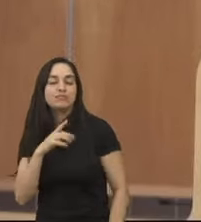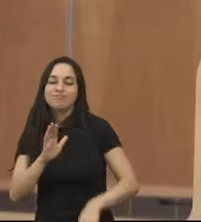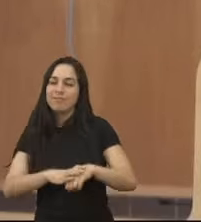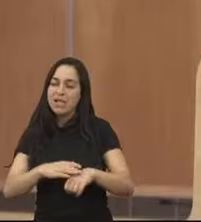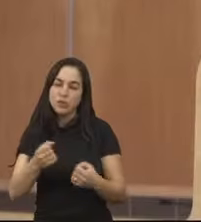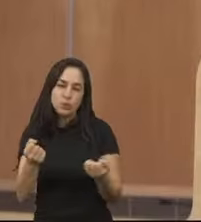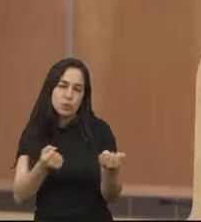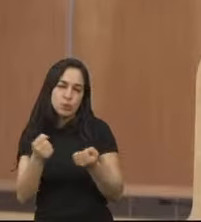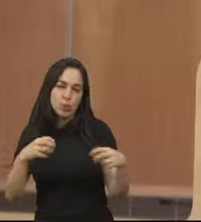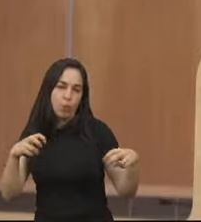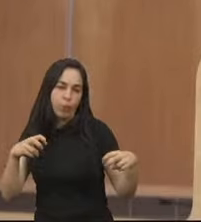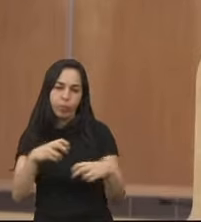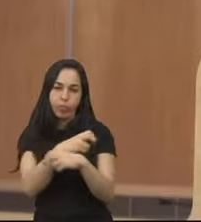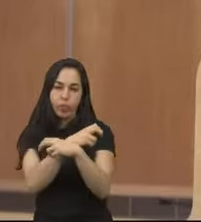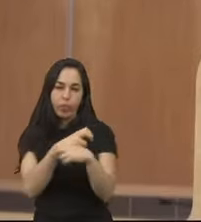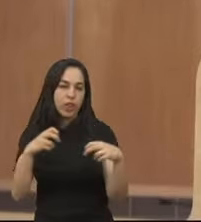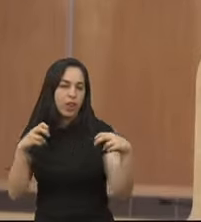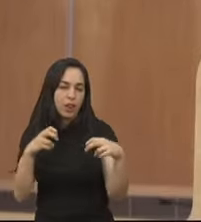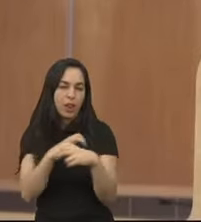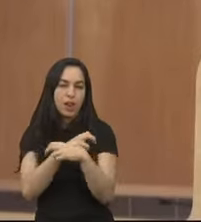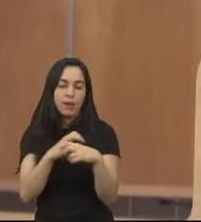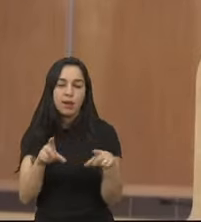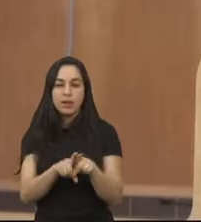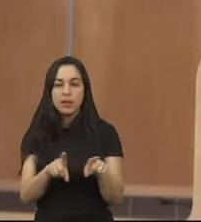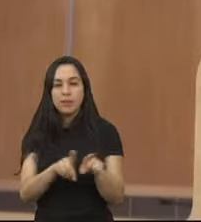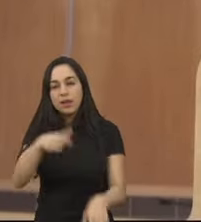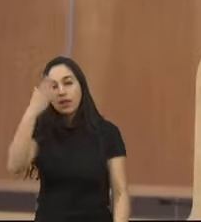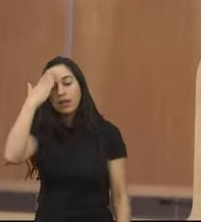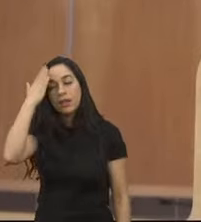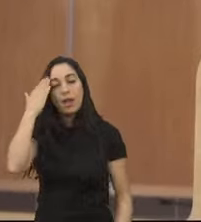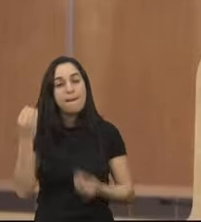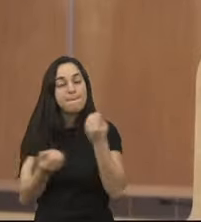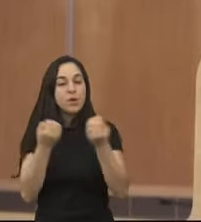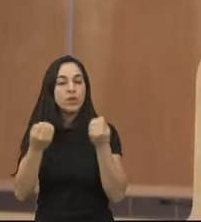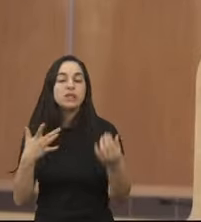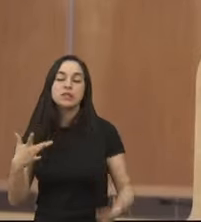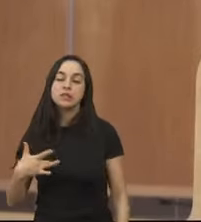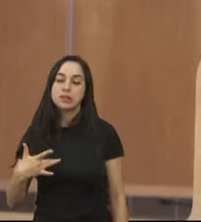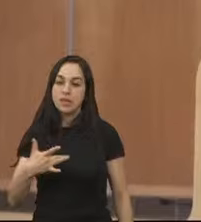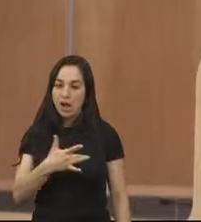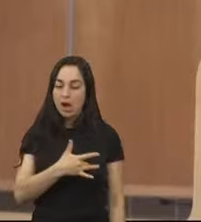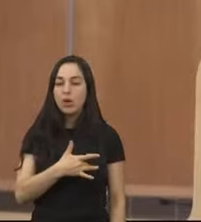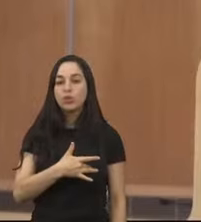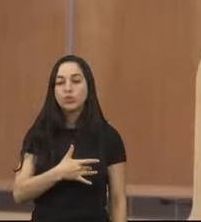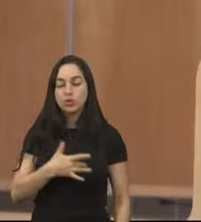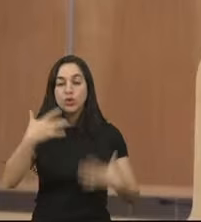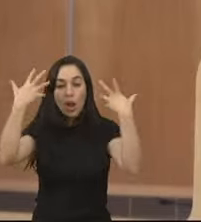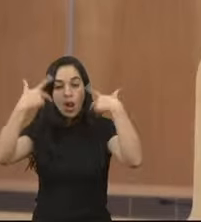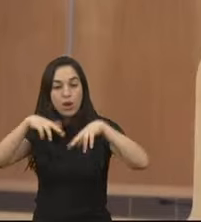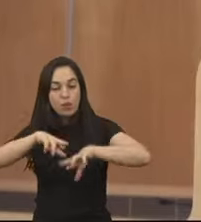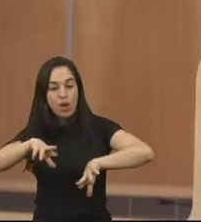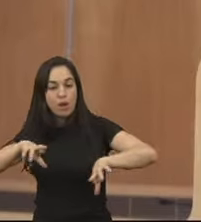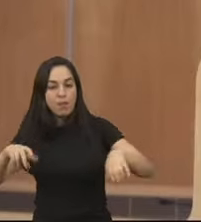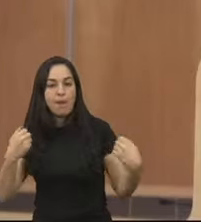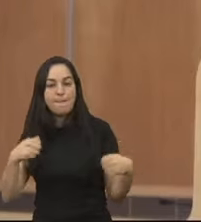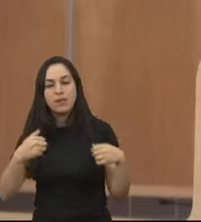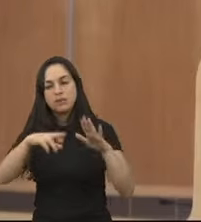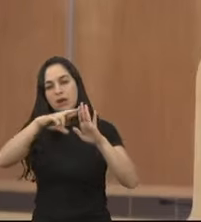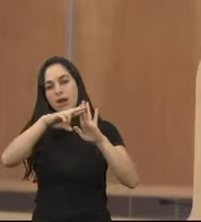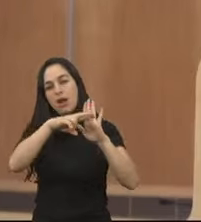automotores e a crescente conscientização sobre o bem-estar animal exige uma revisão de práticas que, apesar